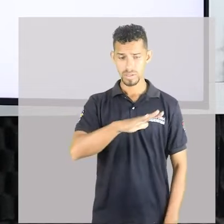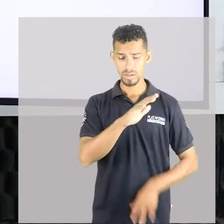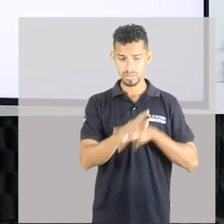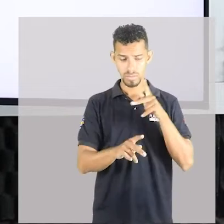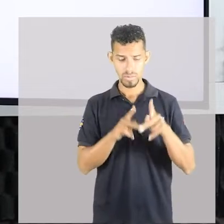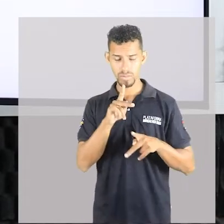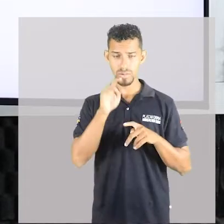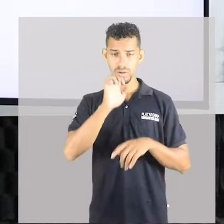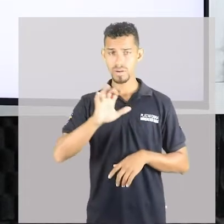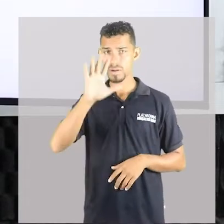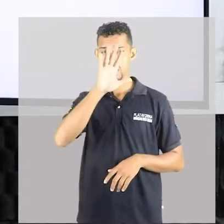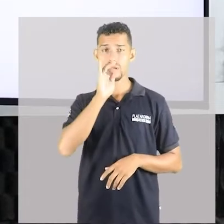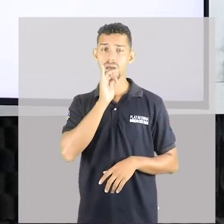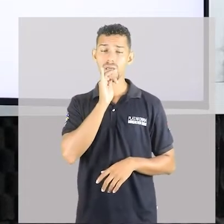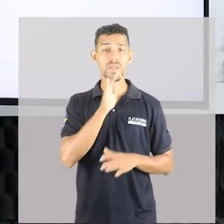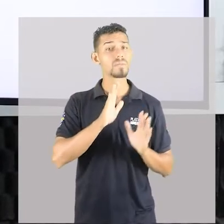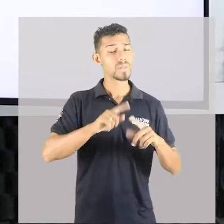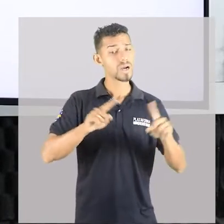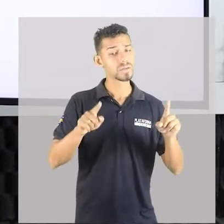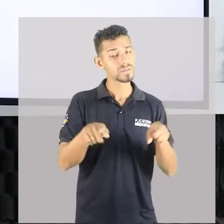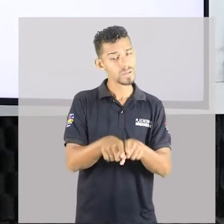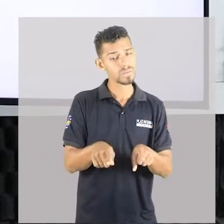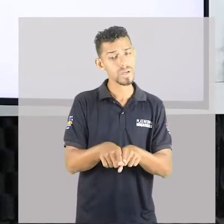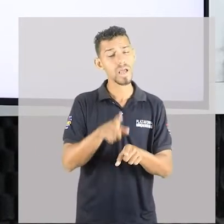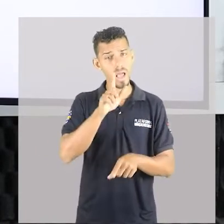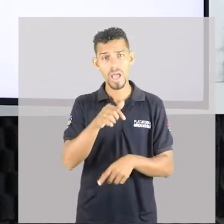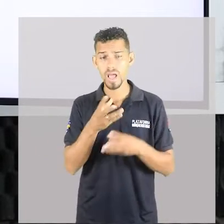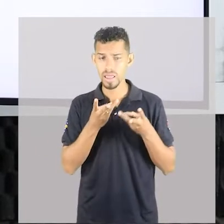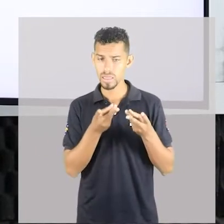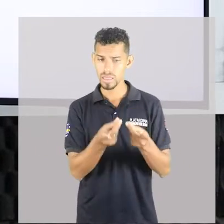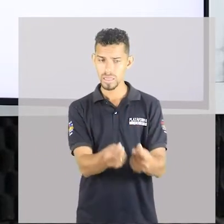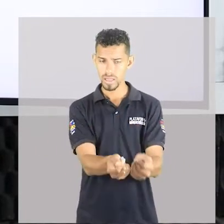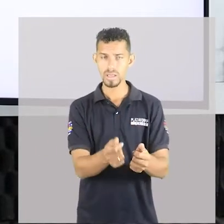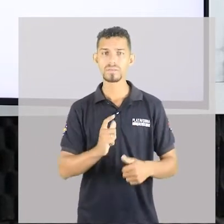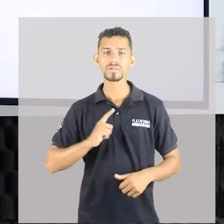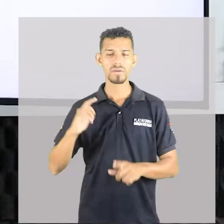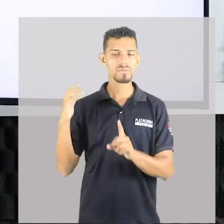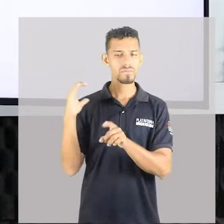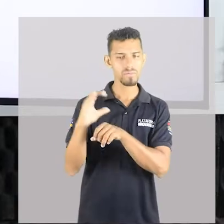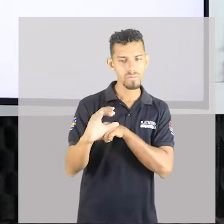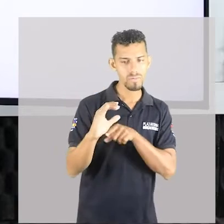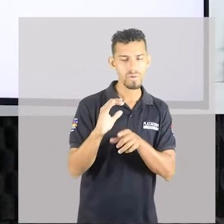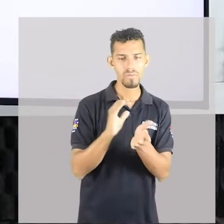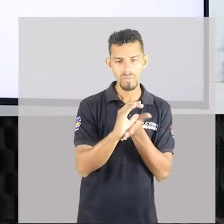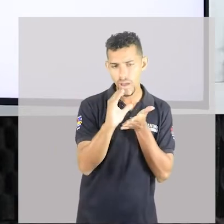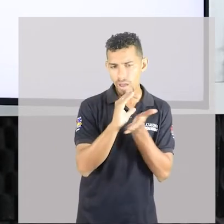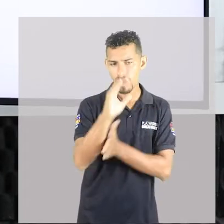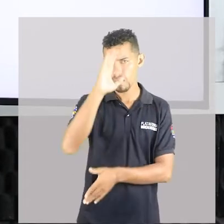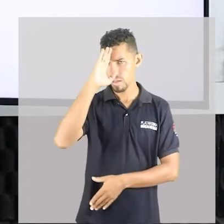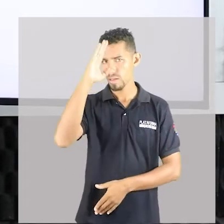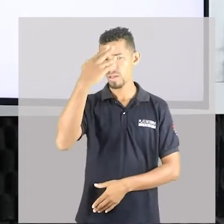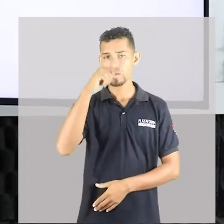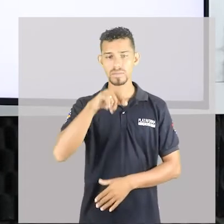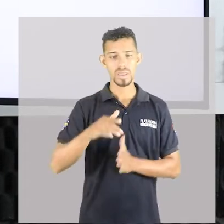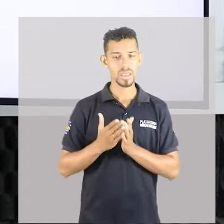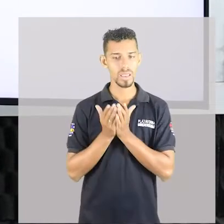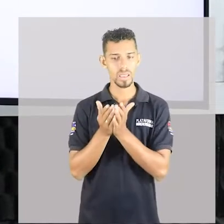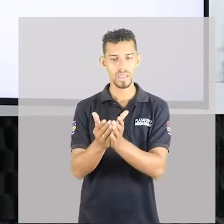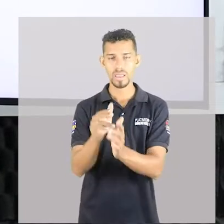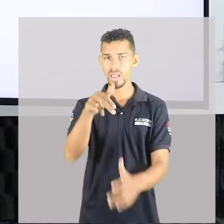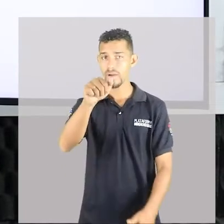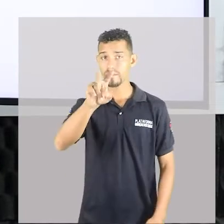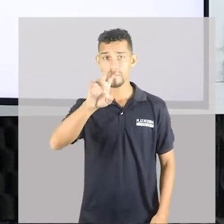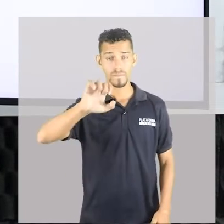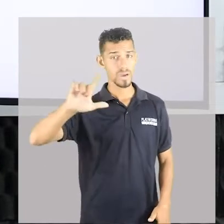povos europeus, mas é também destruído. Aí você tem esse investimento externo na construção, principalmente naval, né,